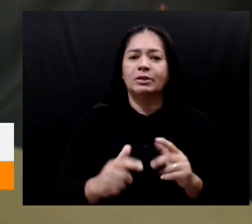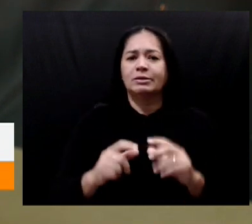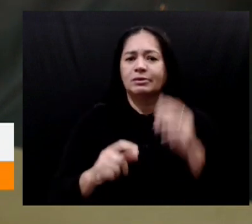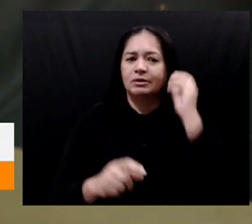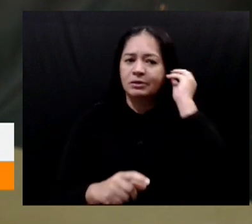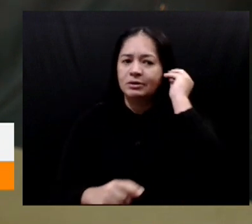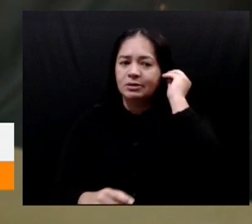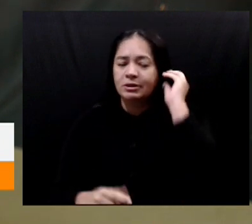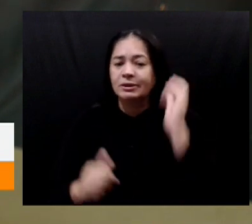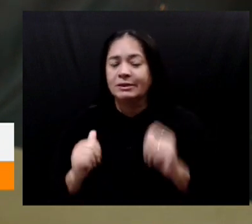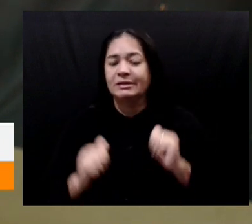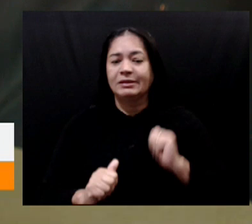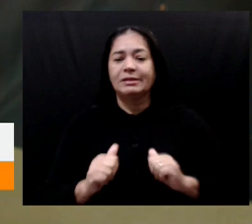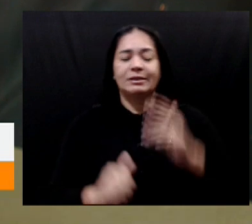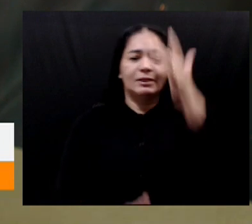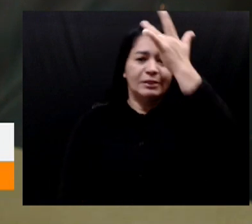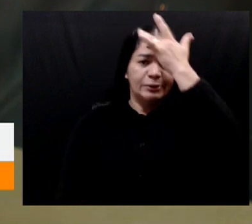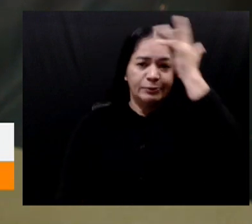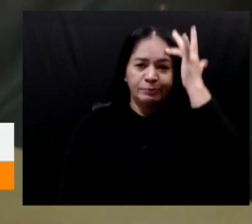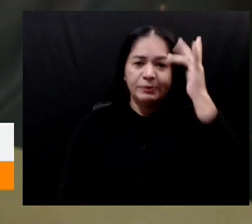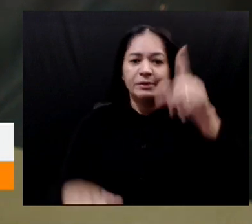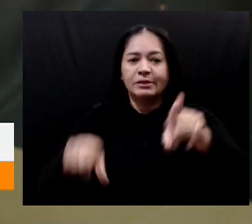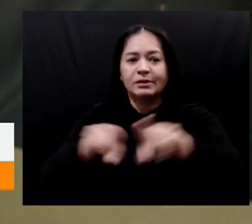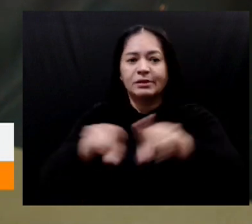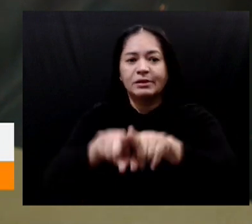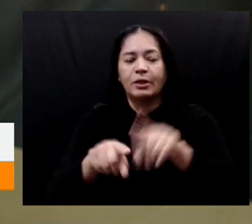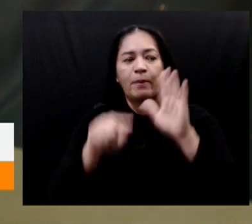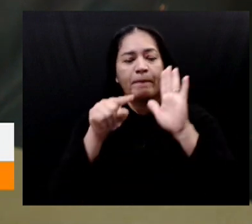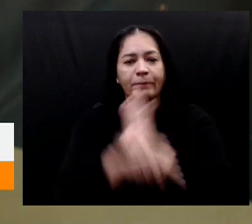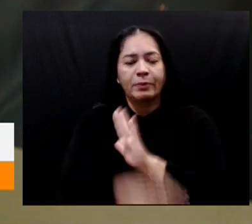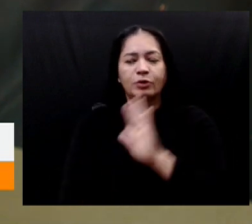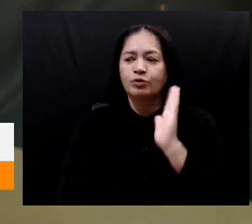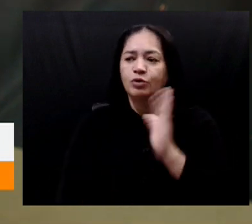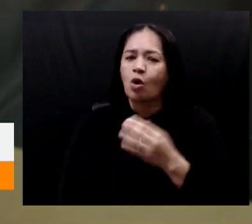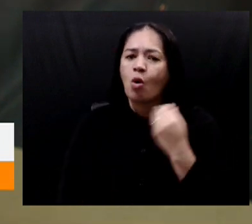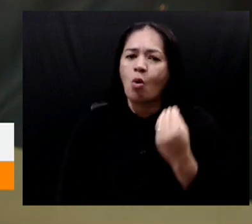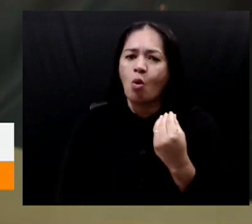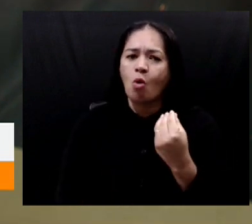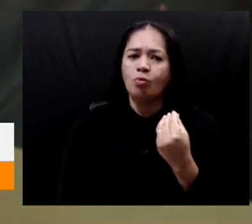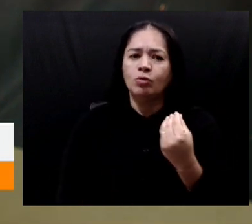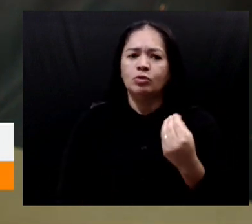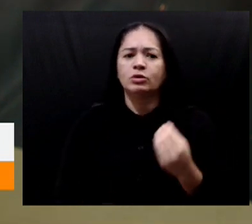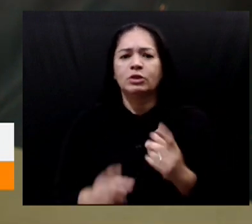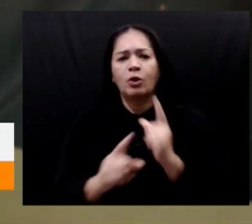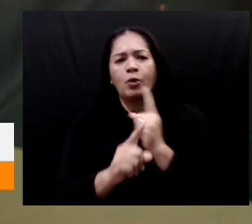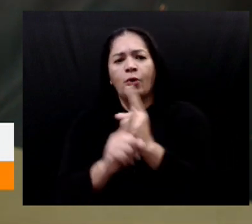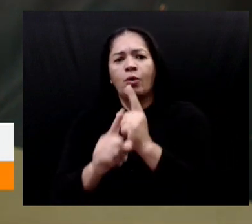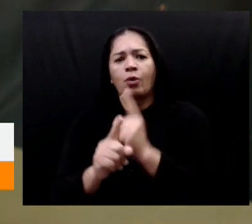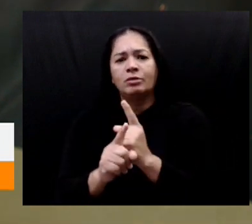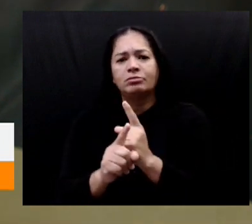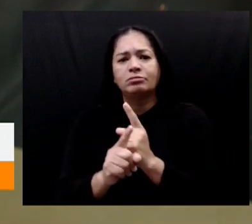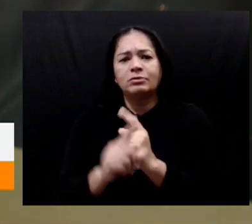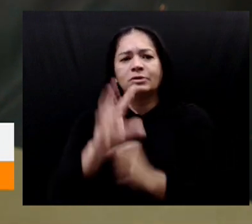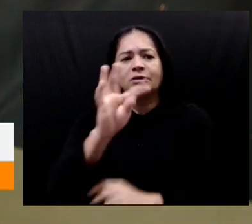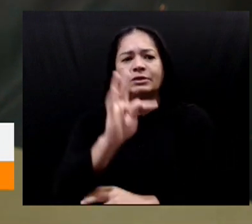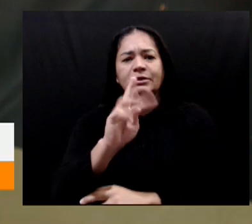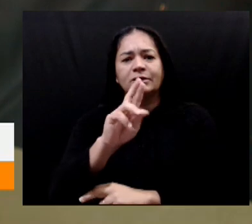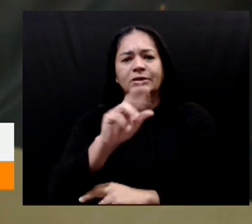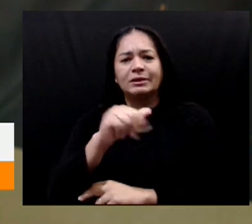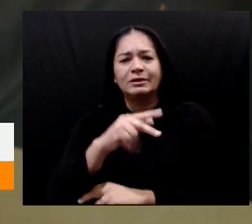também. Então, eu pergunto já para a Arlete, como é que a abordagem transpessoal entende a